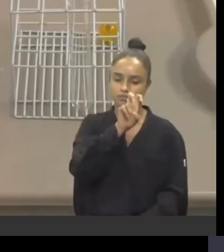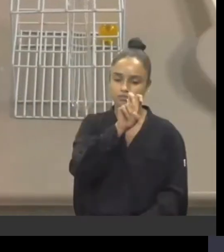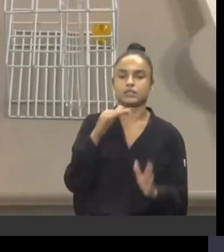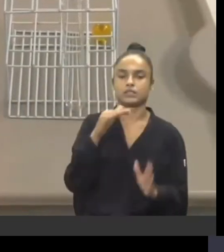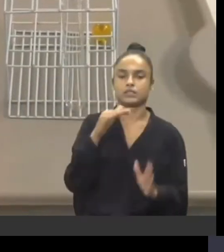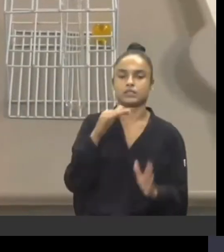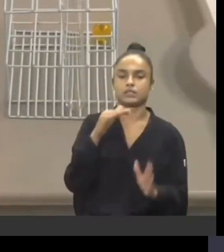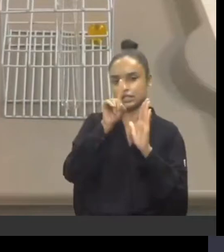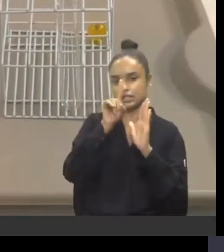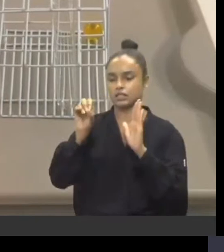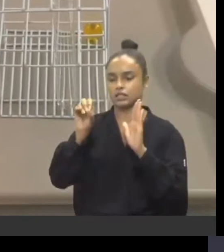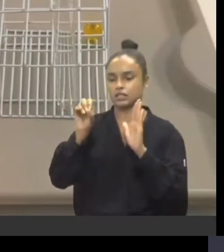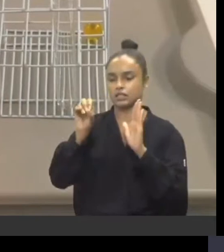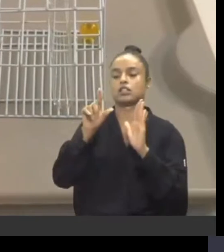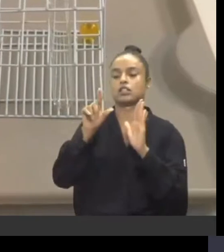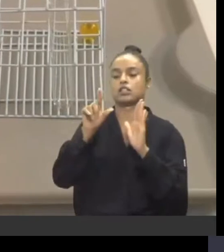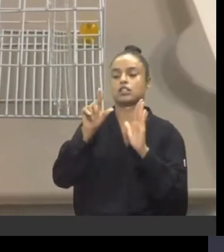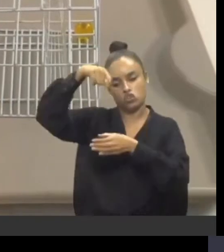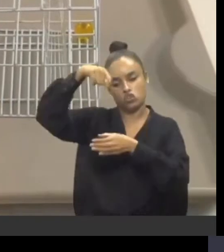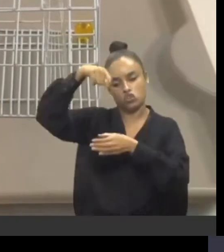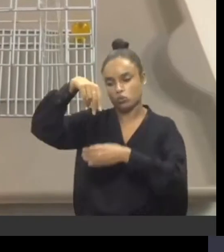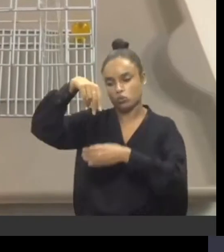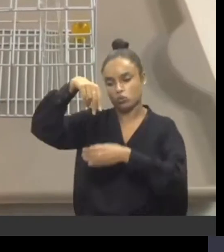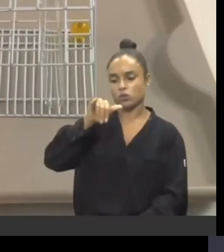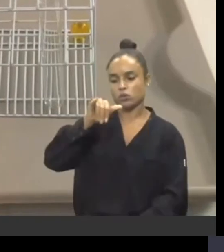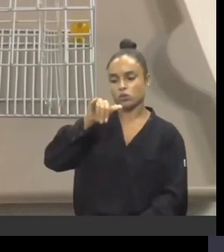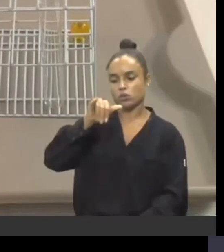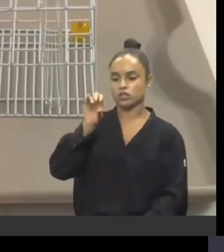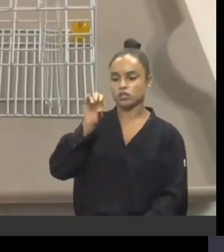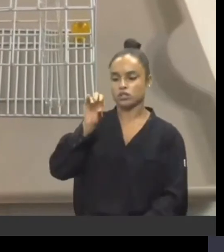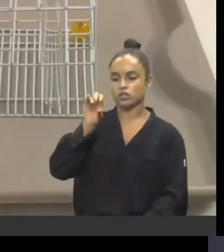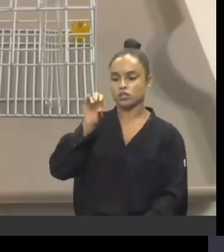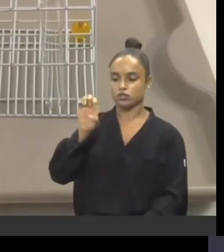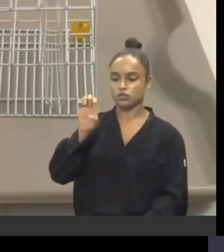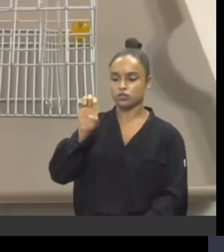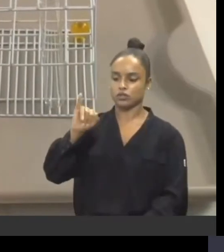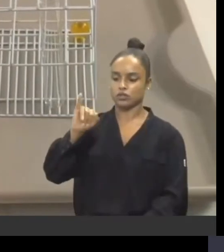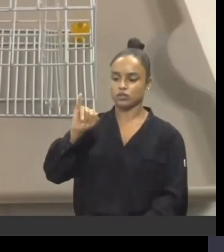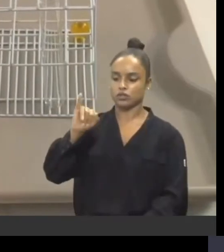de 2,4 de nitrofenilhidrazina.